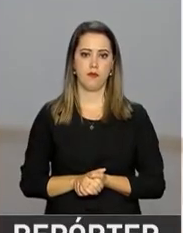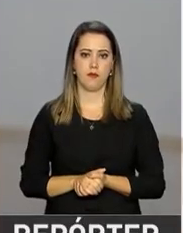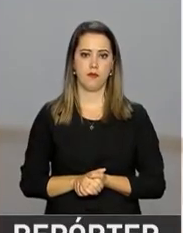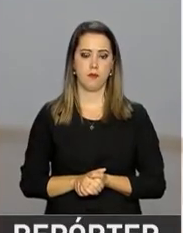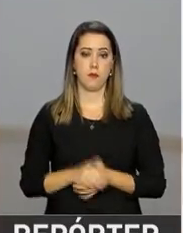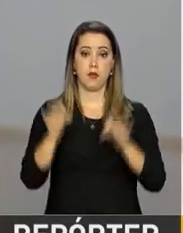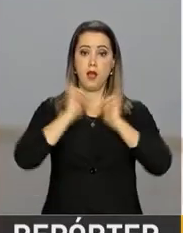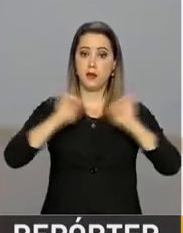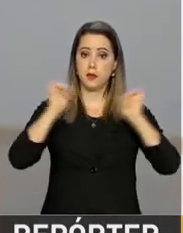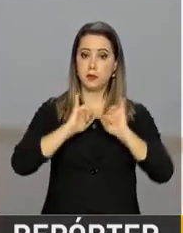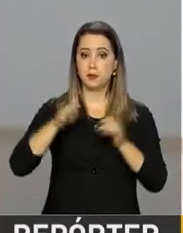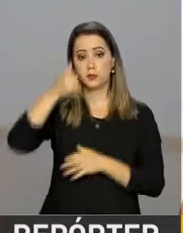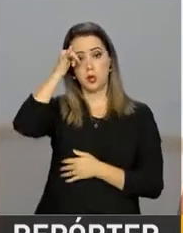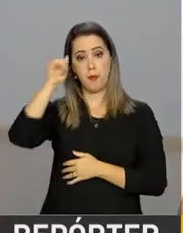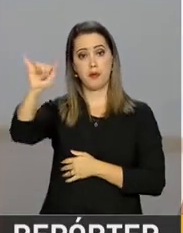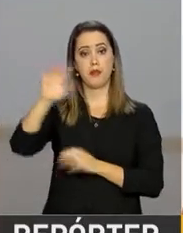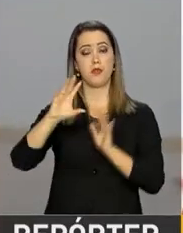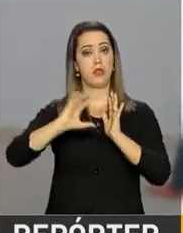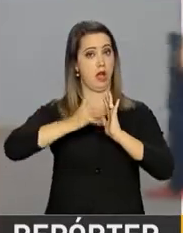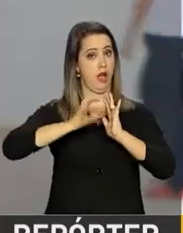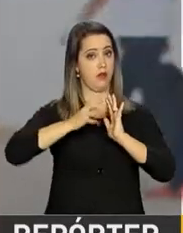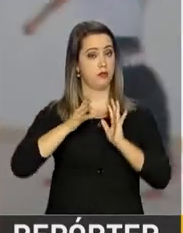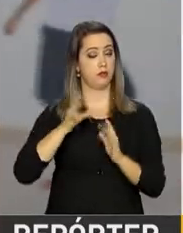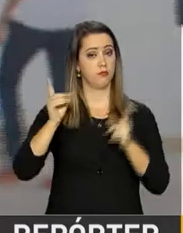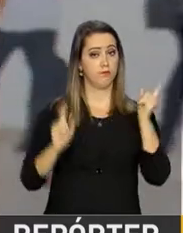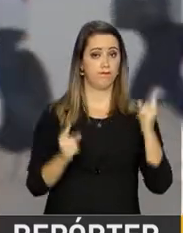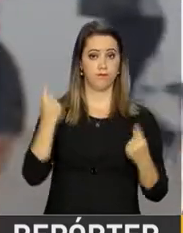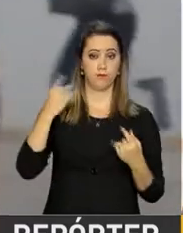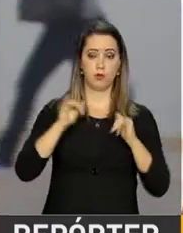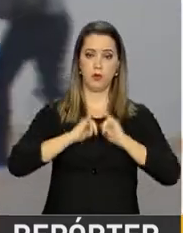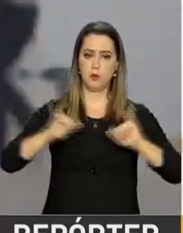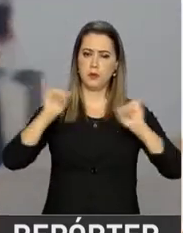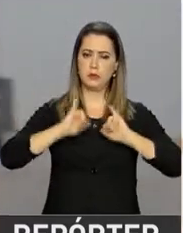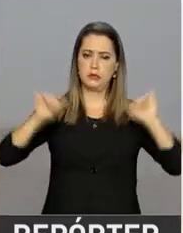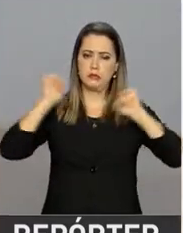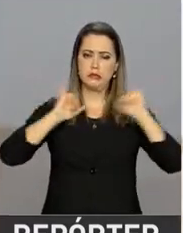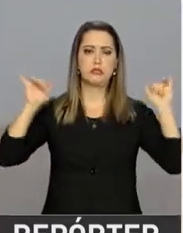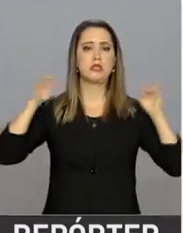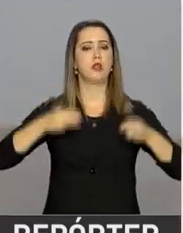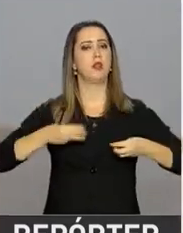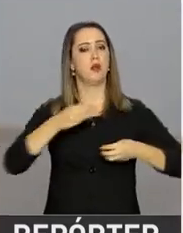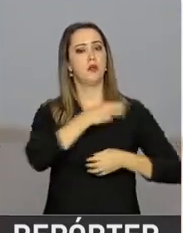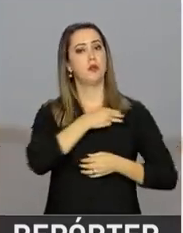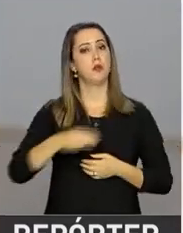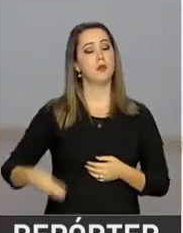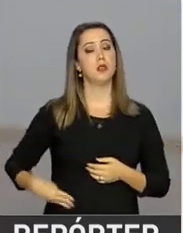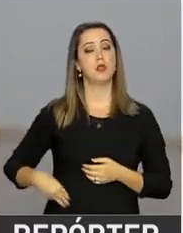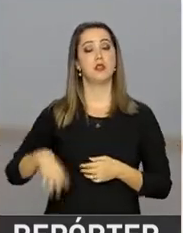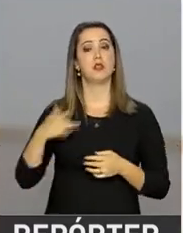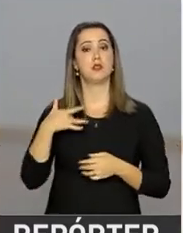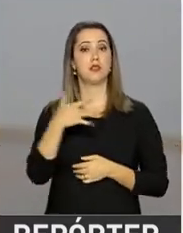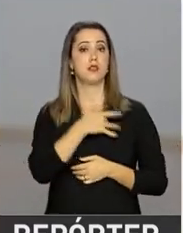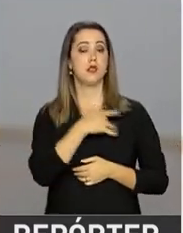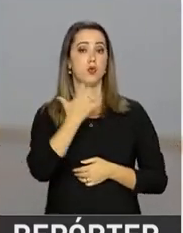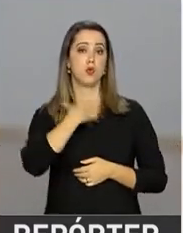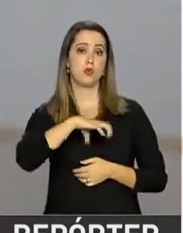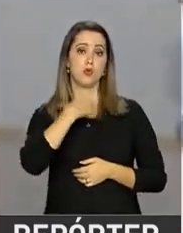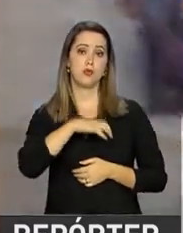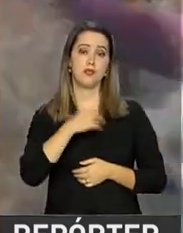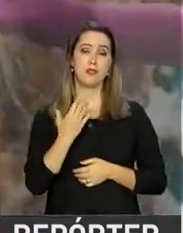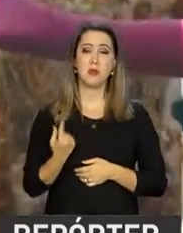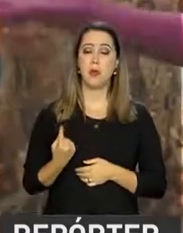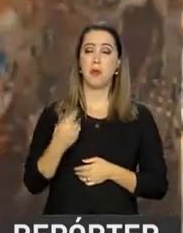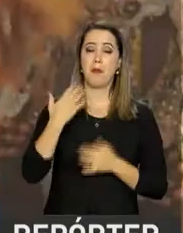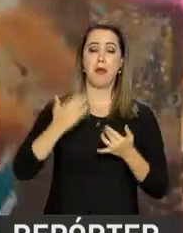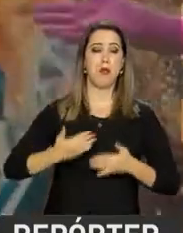A campanha de combate à AIDS no Carnaval foi lançada pelo ministro da Saúde, Ricardo Barros, em Salvador, cidade que tem uma das